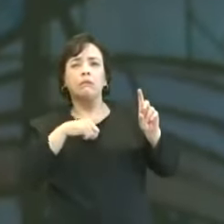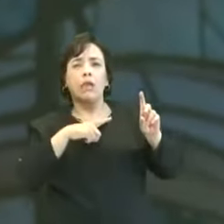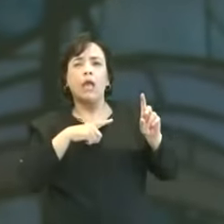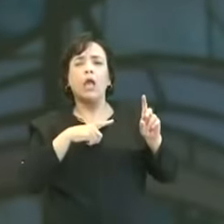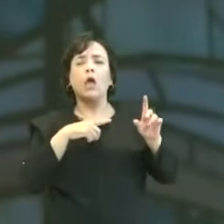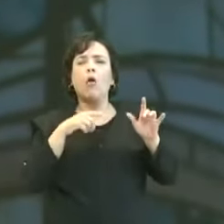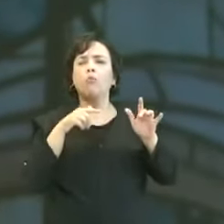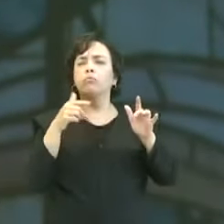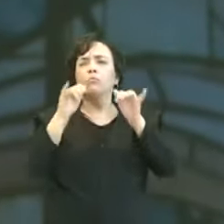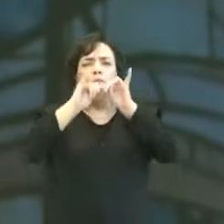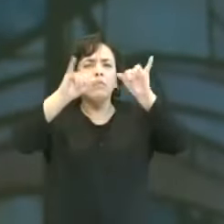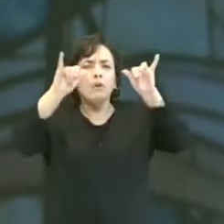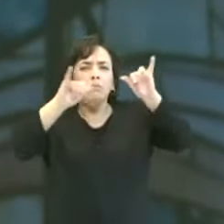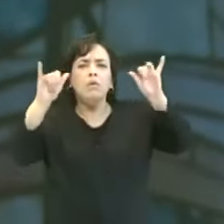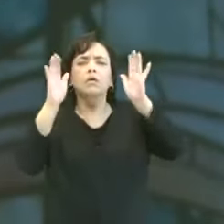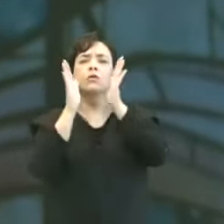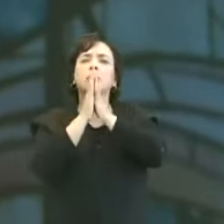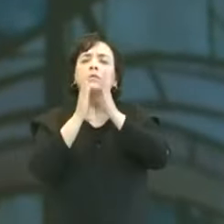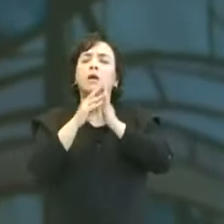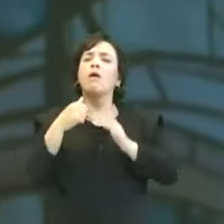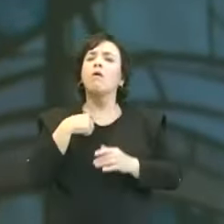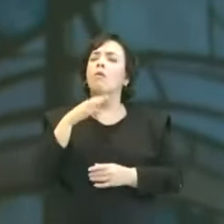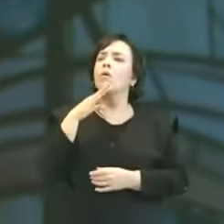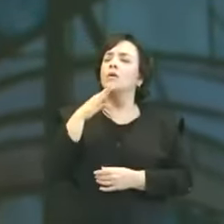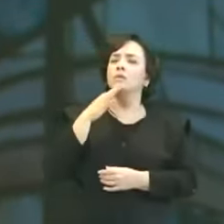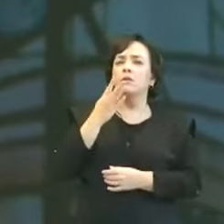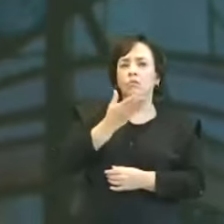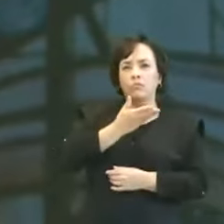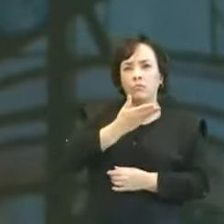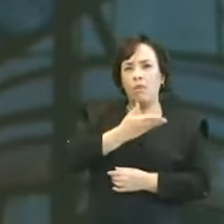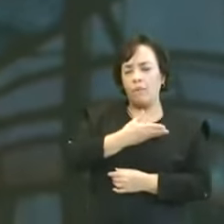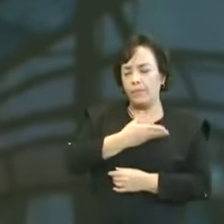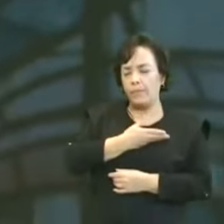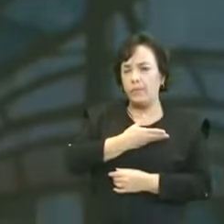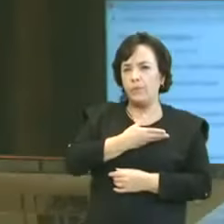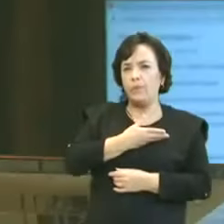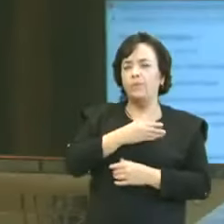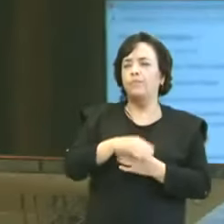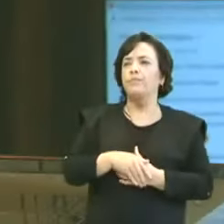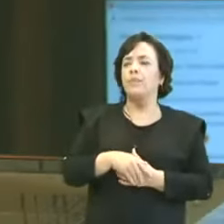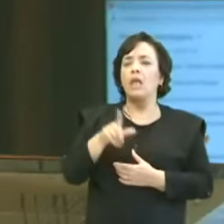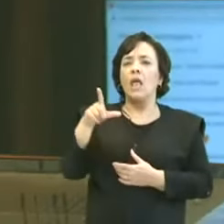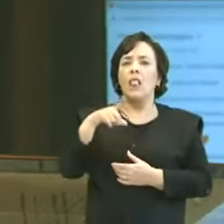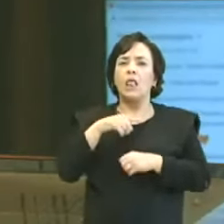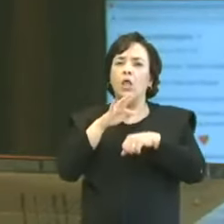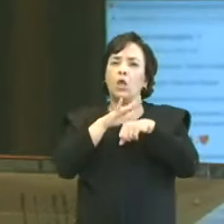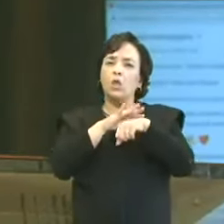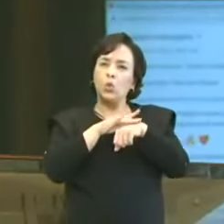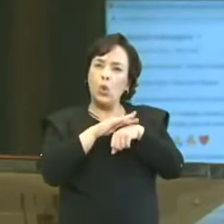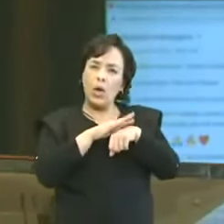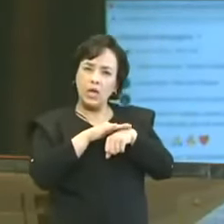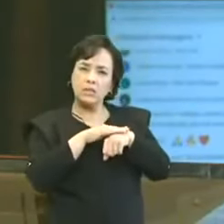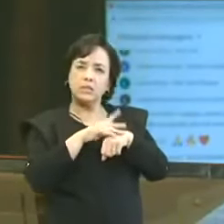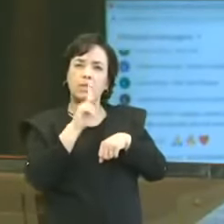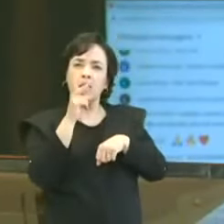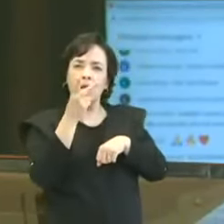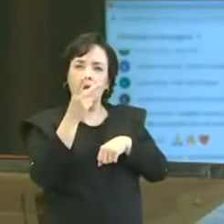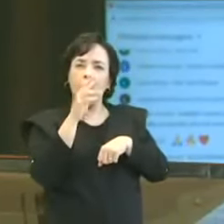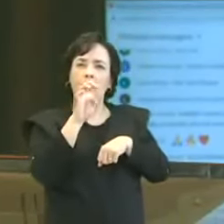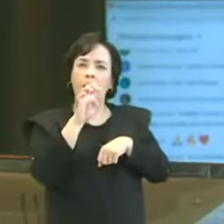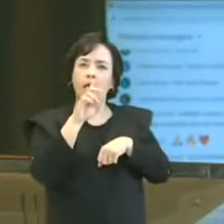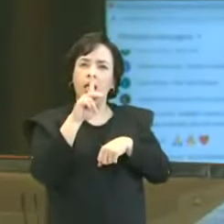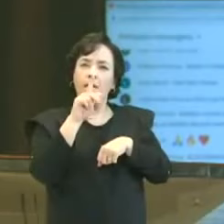movimento de oração por causa de um amigo. Ele tinha hepatite daquela mais grave, eu não sei qual que é,